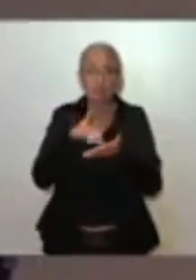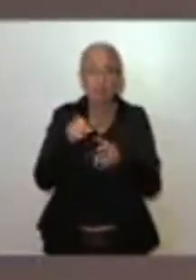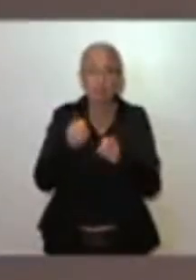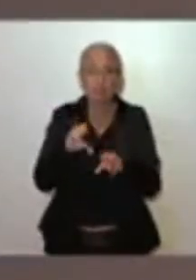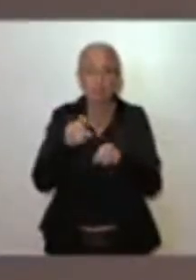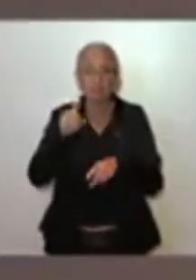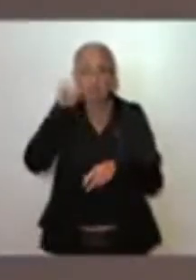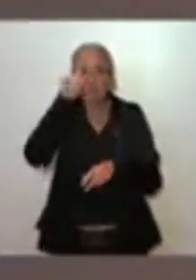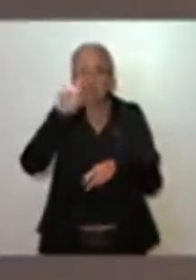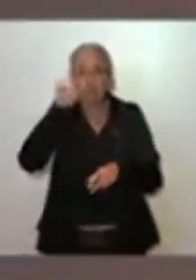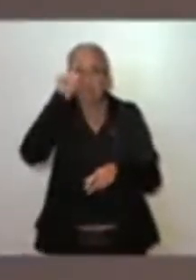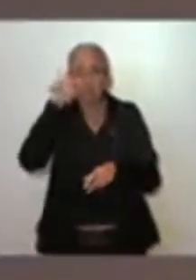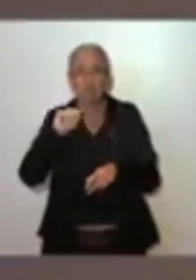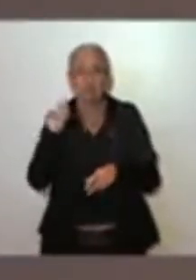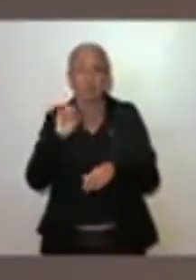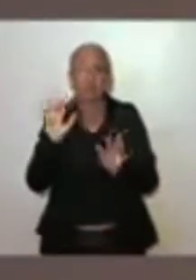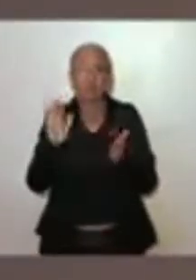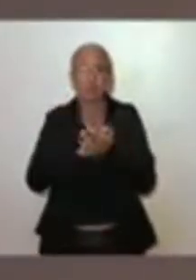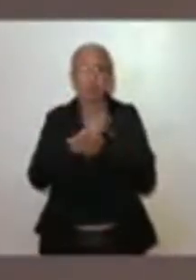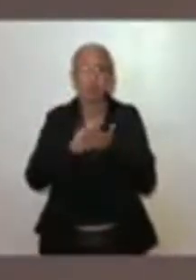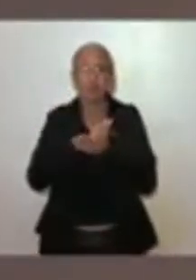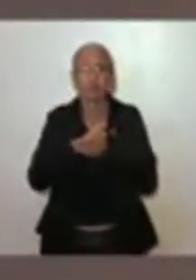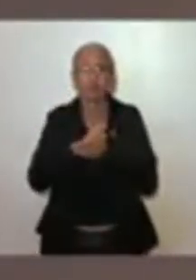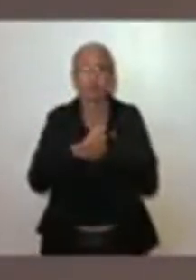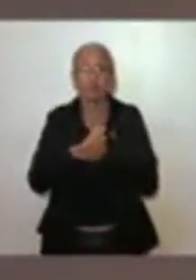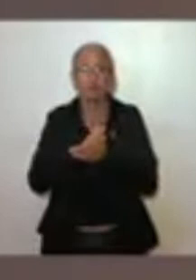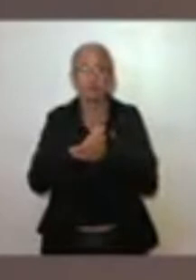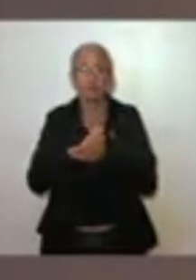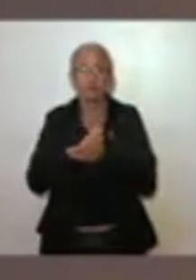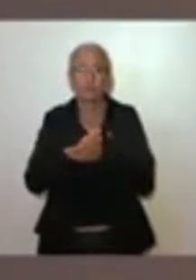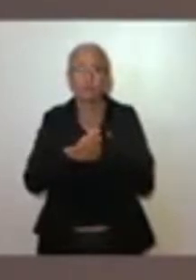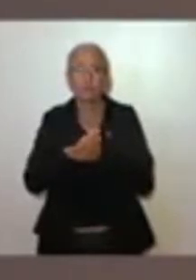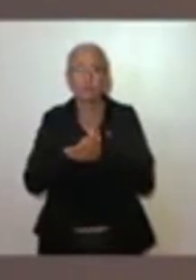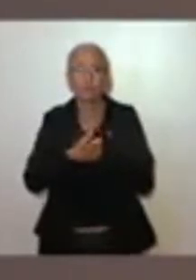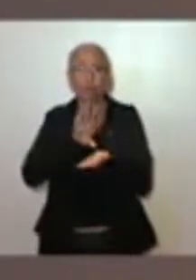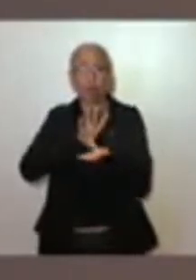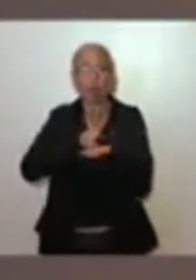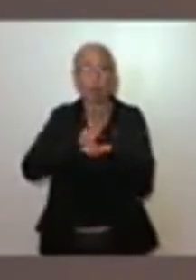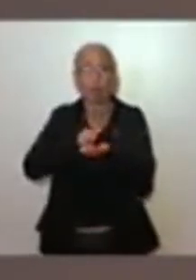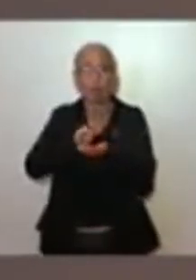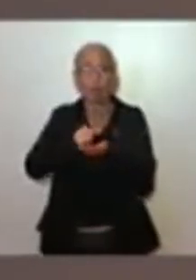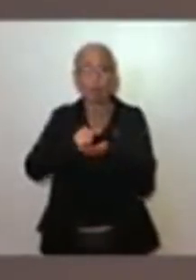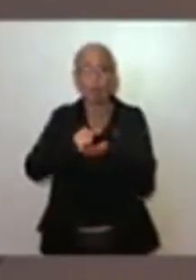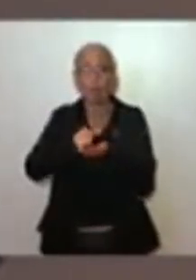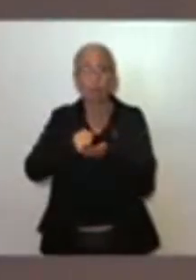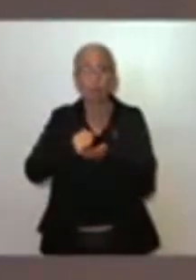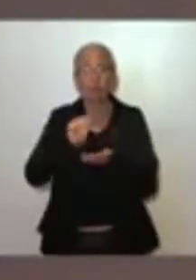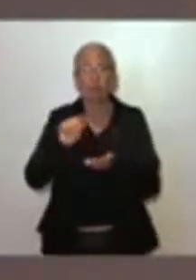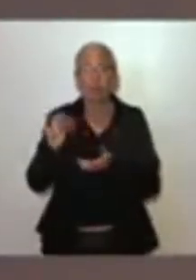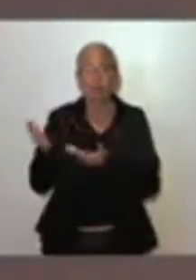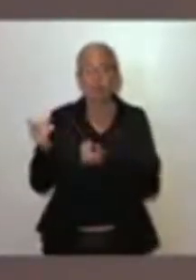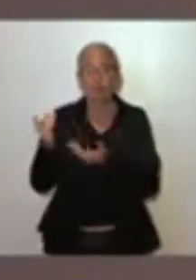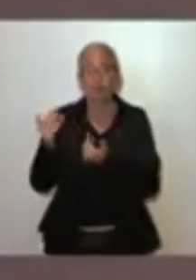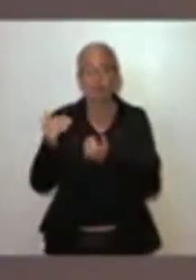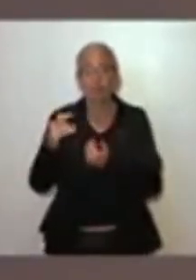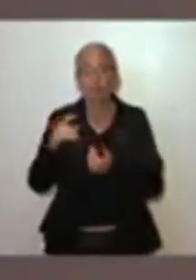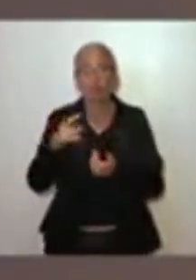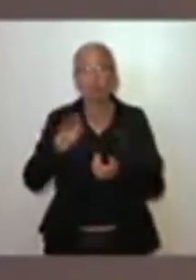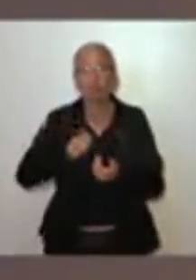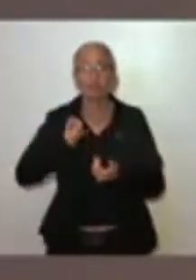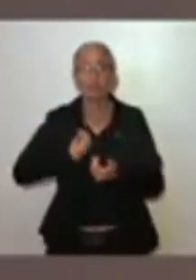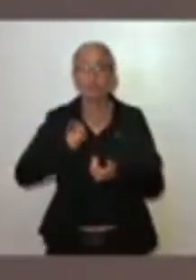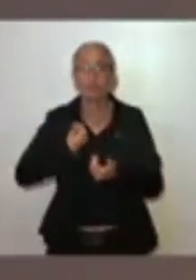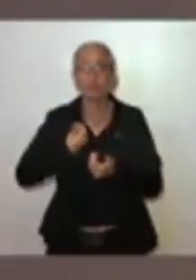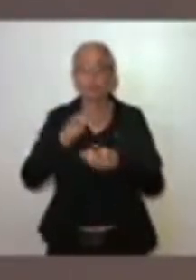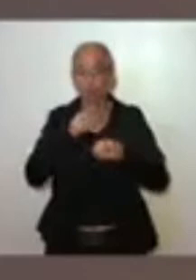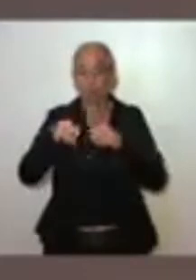saberíamos mais viver eu fiz uma listinha aqui Google queria dizer os mais jovens que já houve vida na